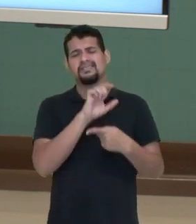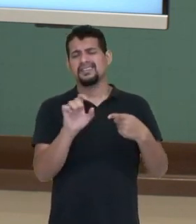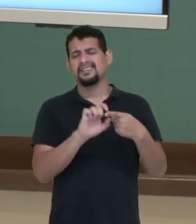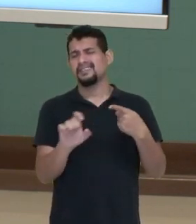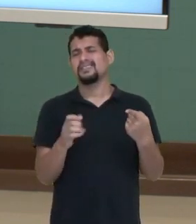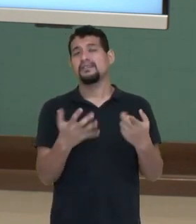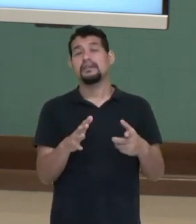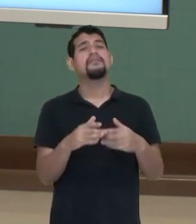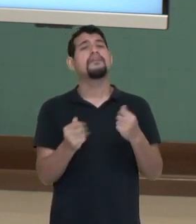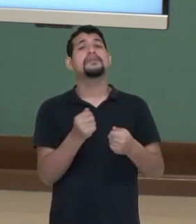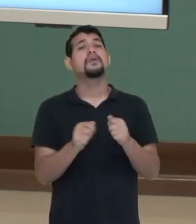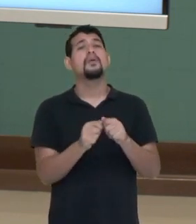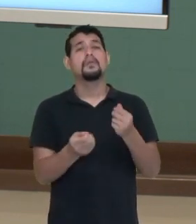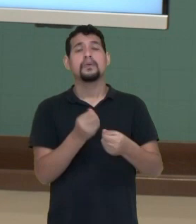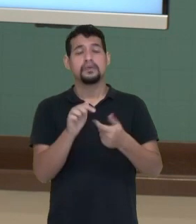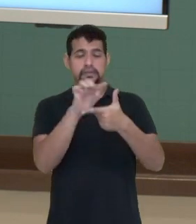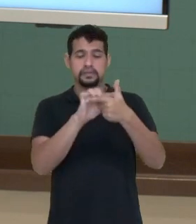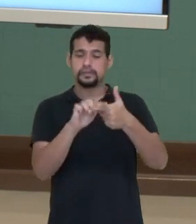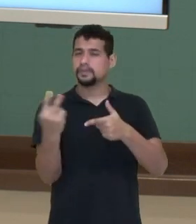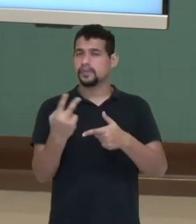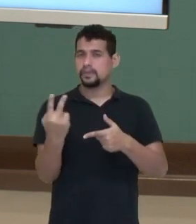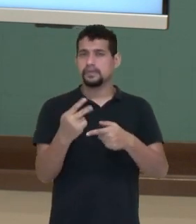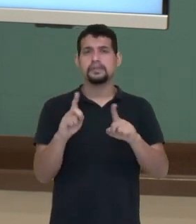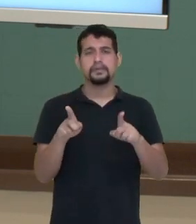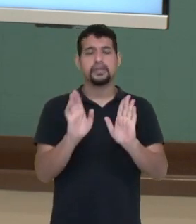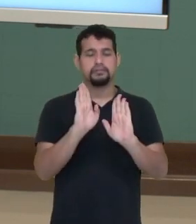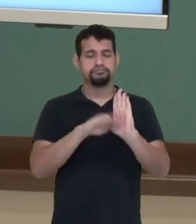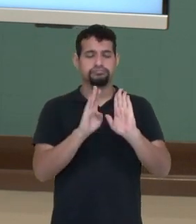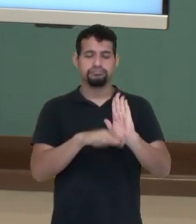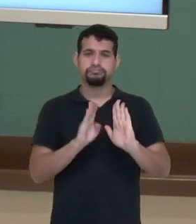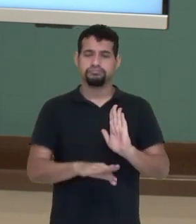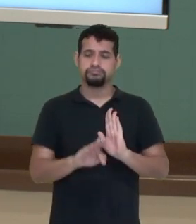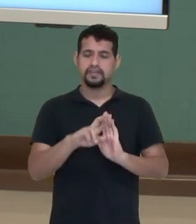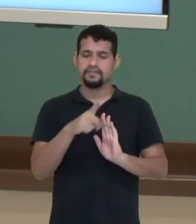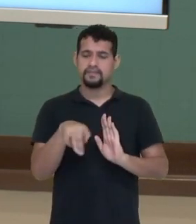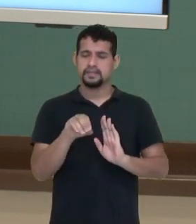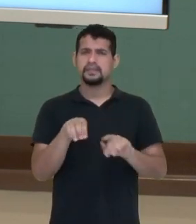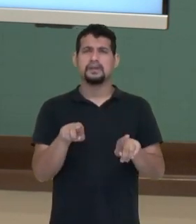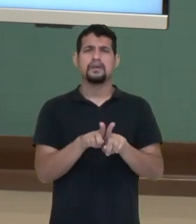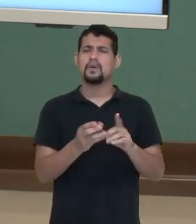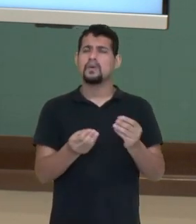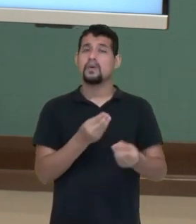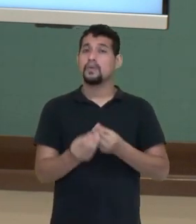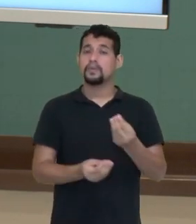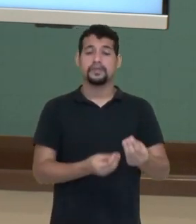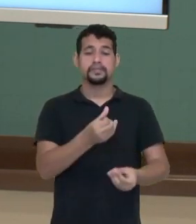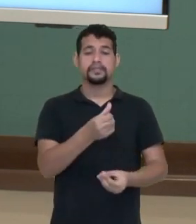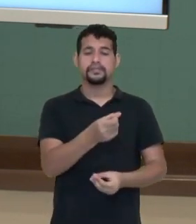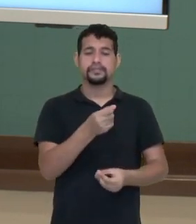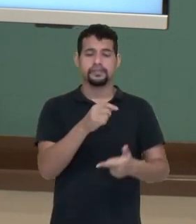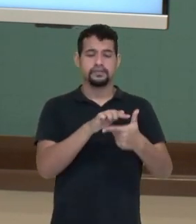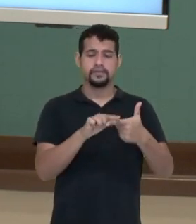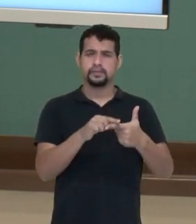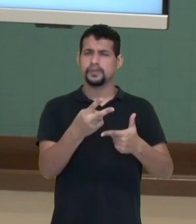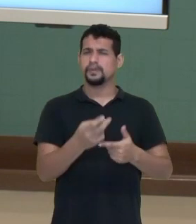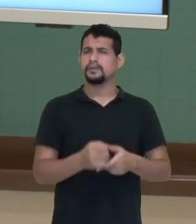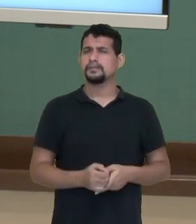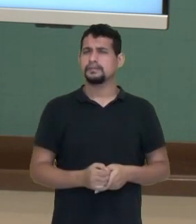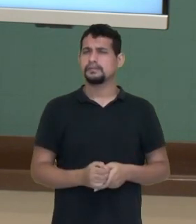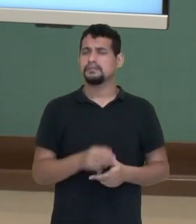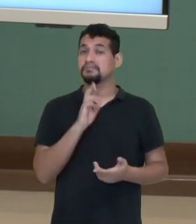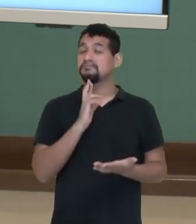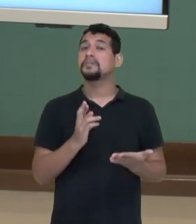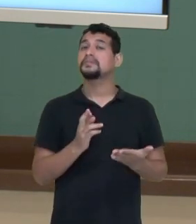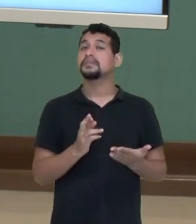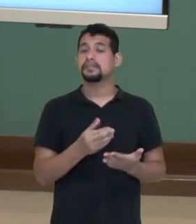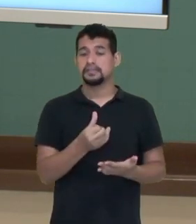faço? Divido ambos por 2 e já elimino a fração. Então, vai ficar aqui, ó, 6x dividido por 2, 6 dividido